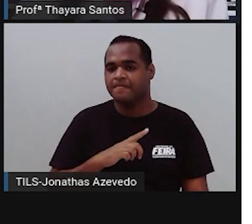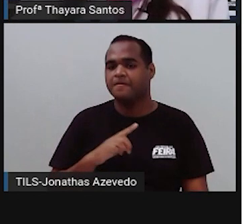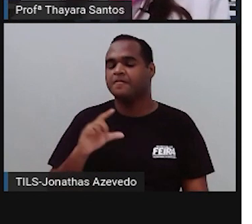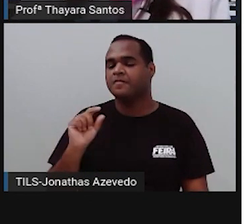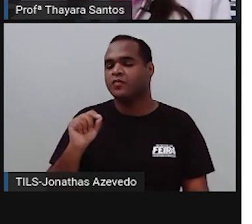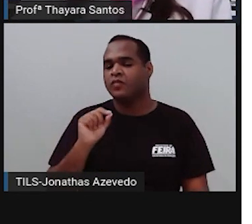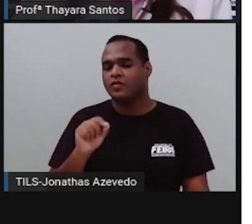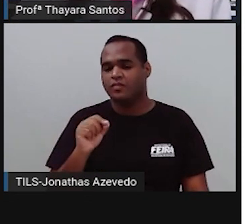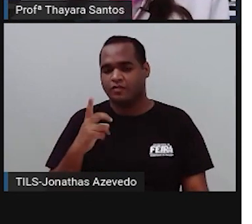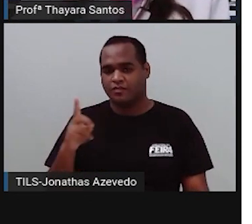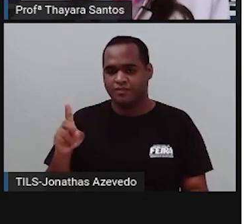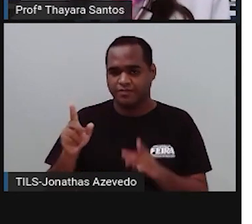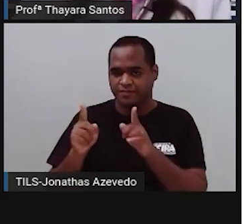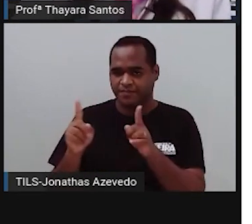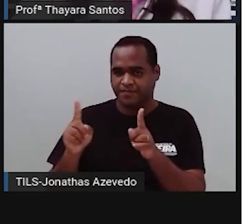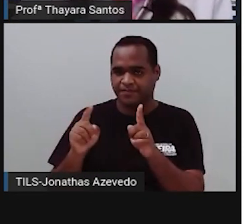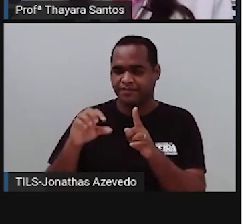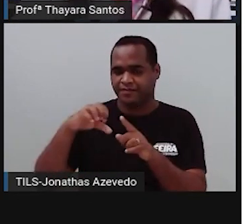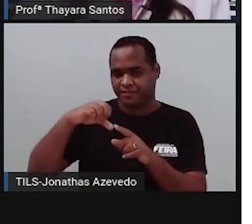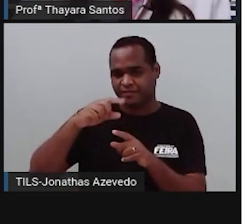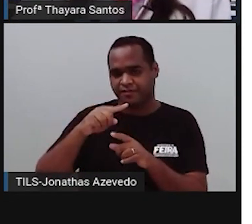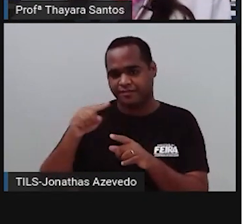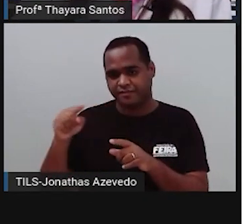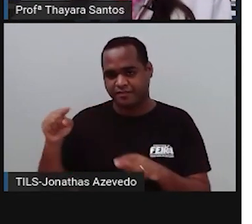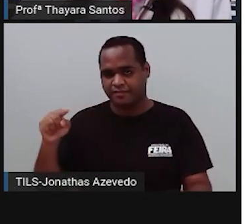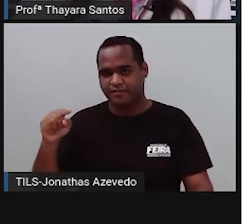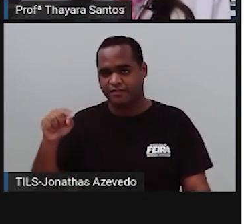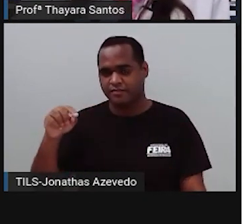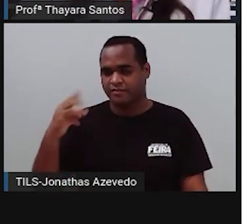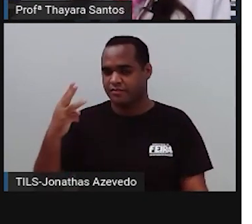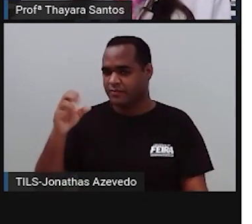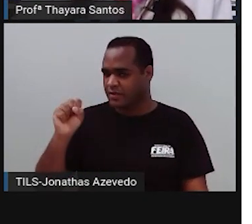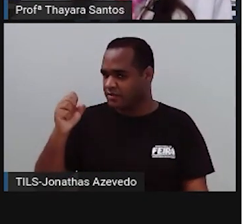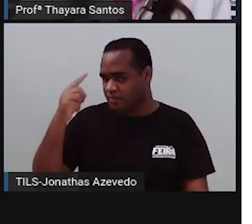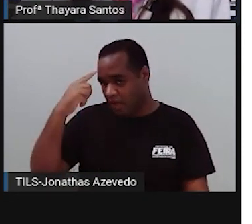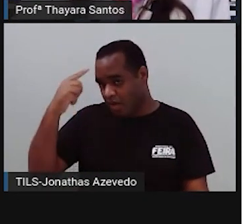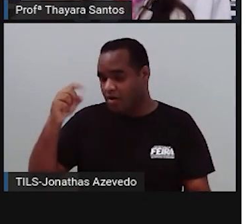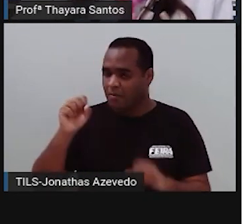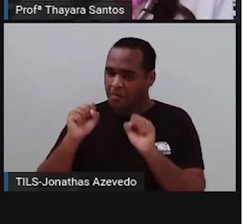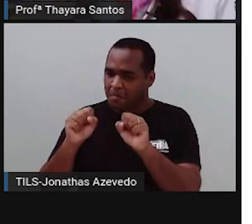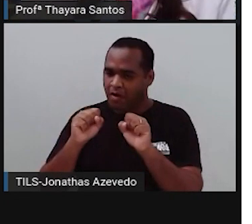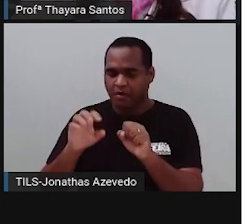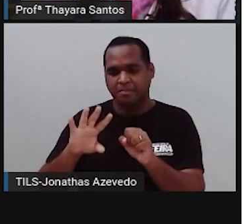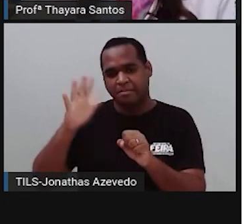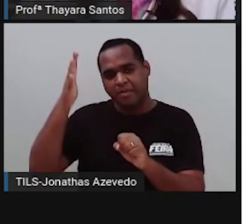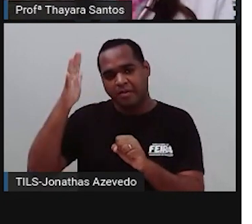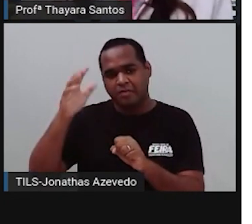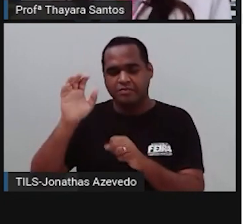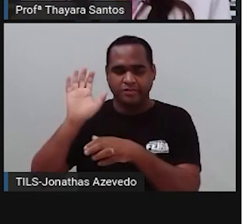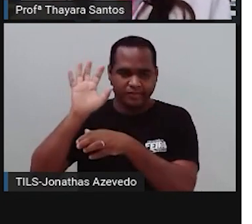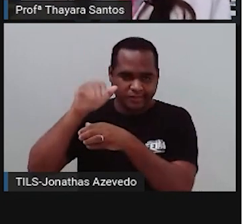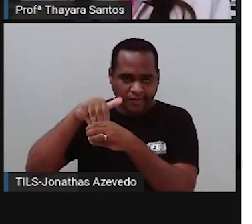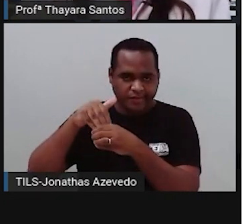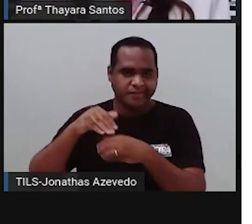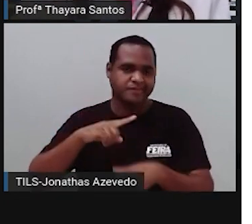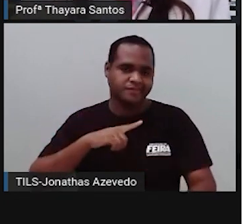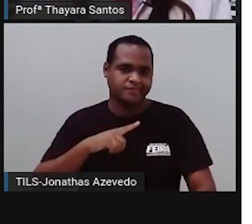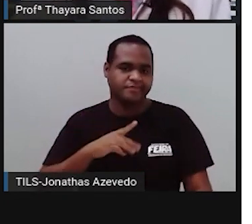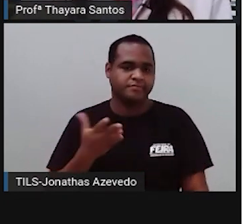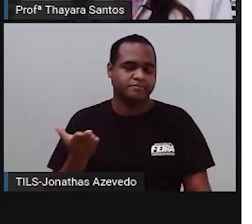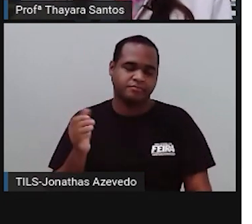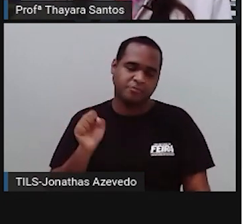a gente já tem ali um menor risco de defeitos morfológicos, né? De anomalias mesmo daquele